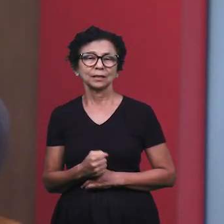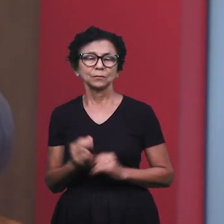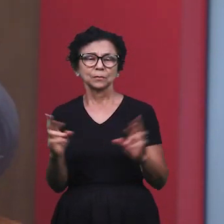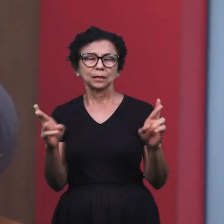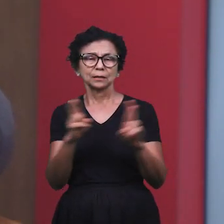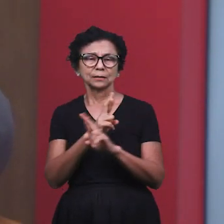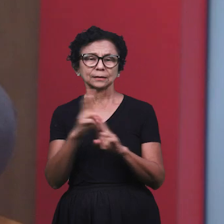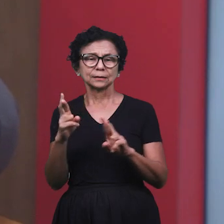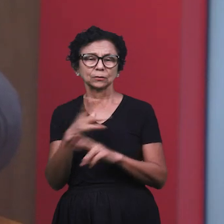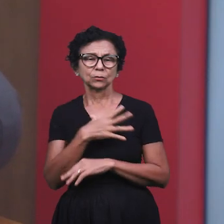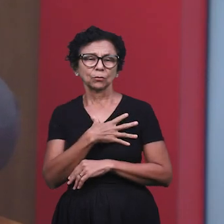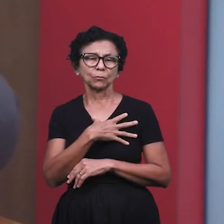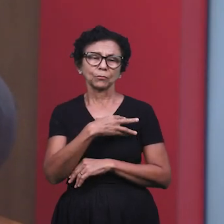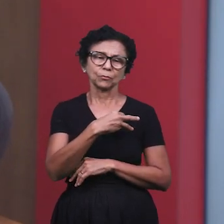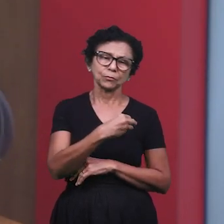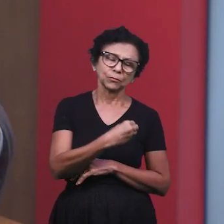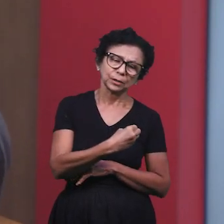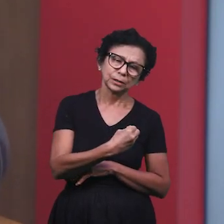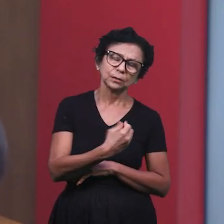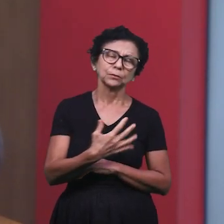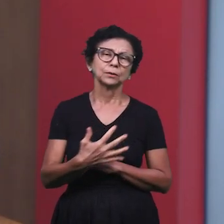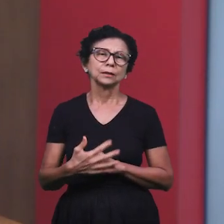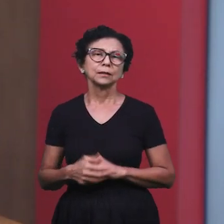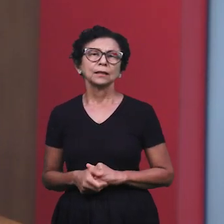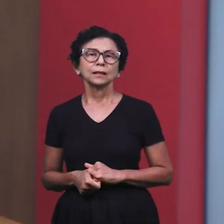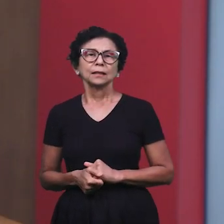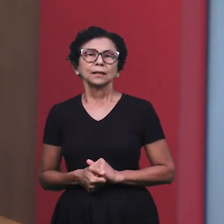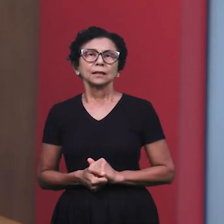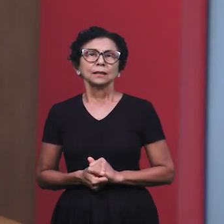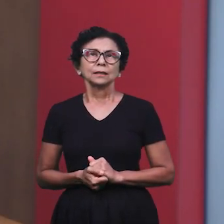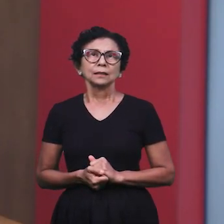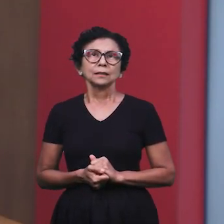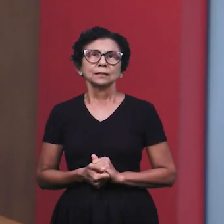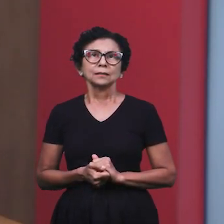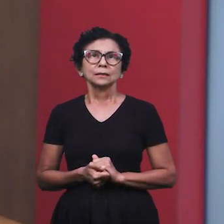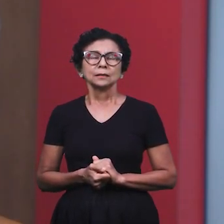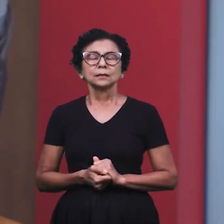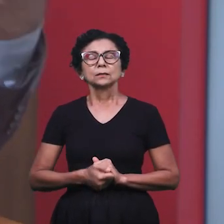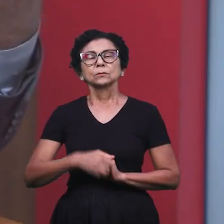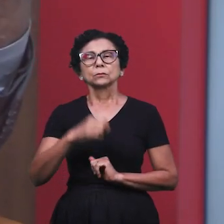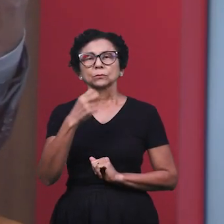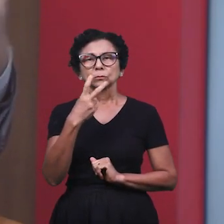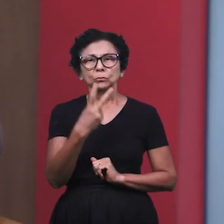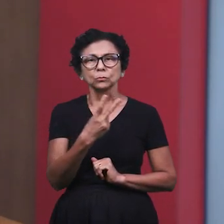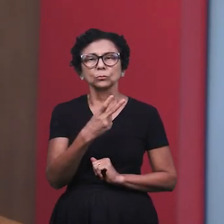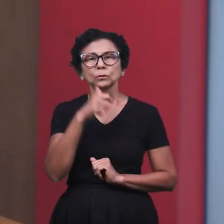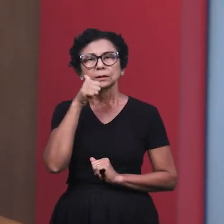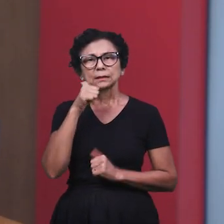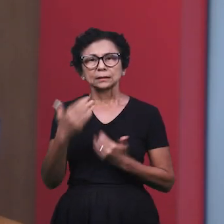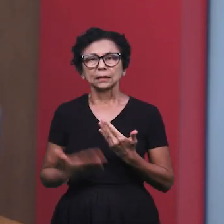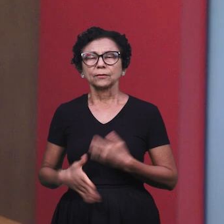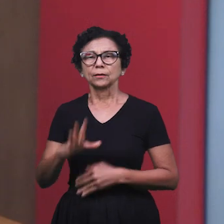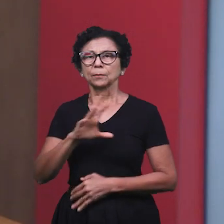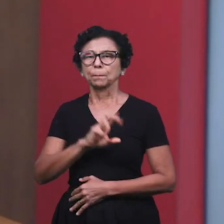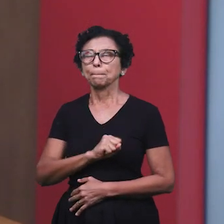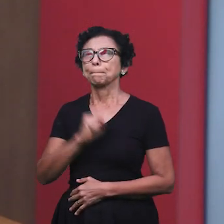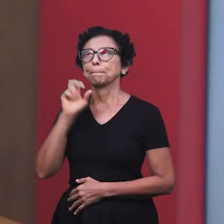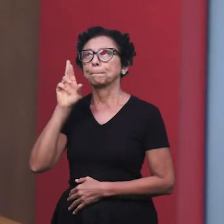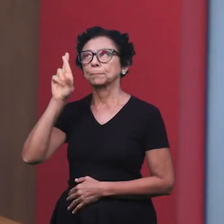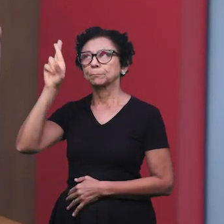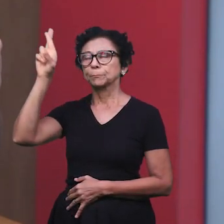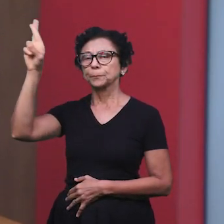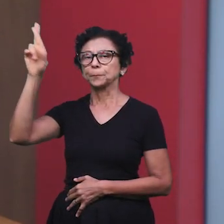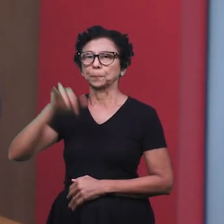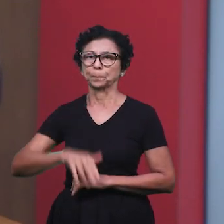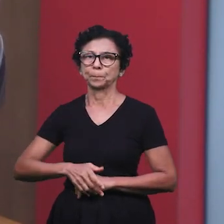nada, nasceu de uma transmissão de servas que amavam o Senhor e transmitiram